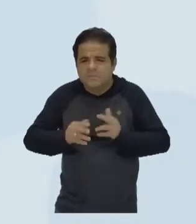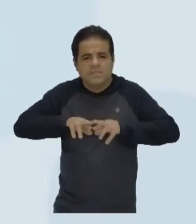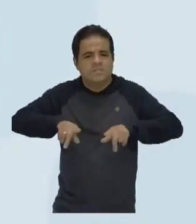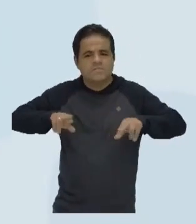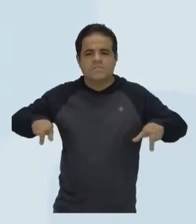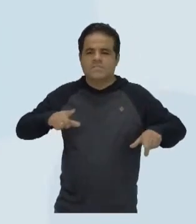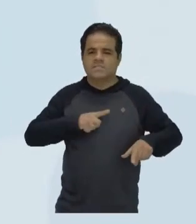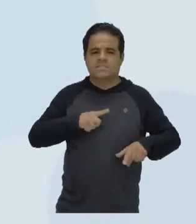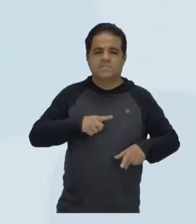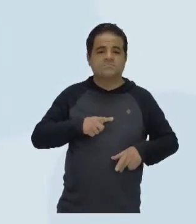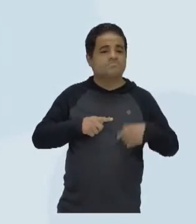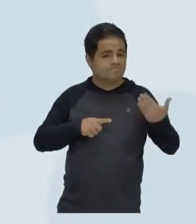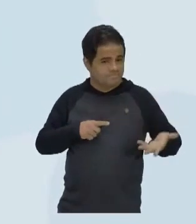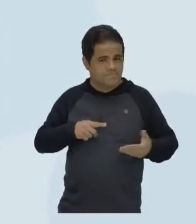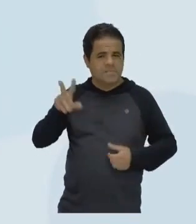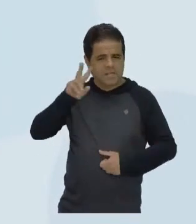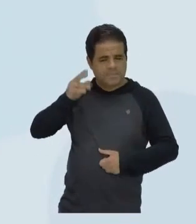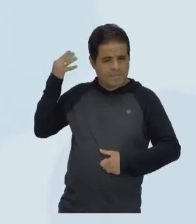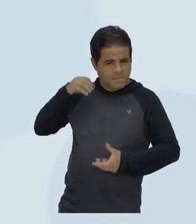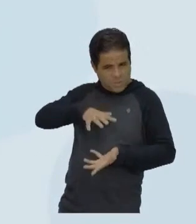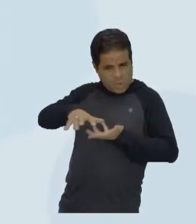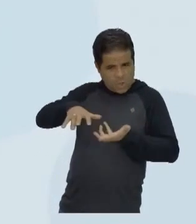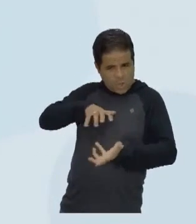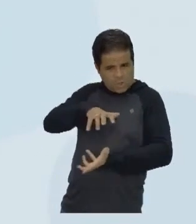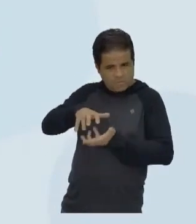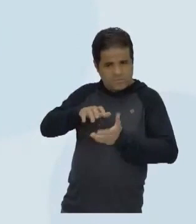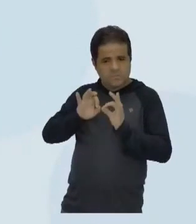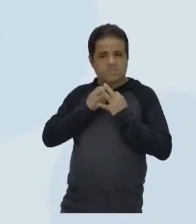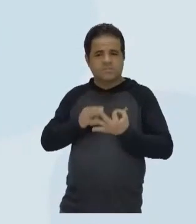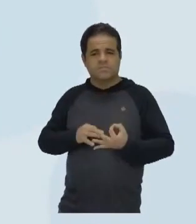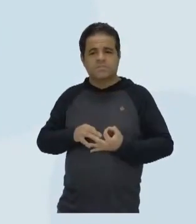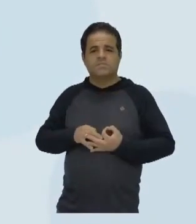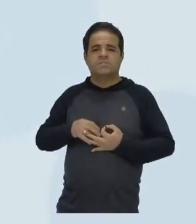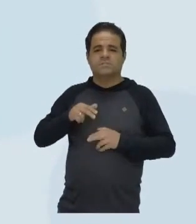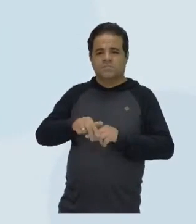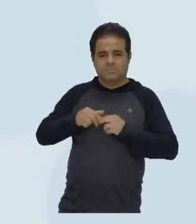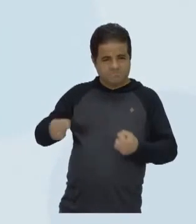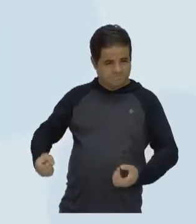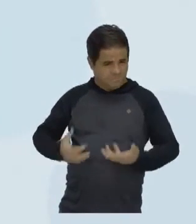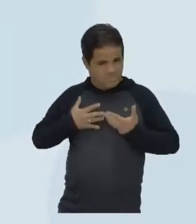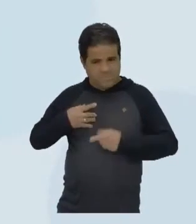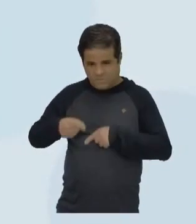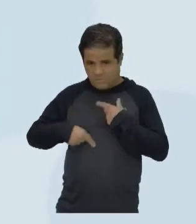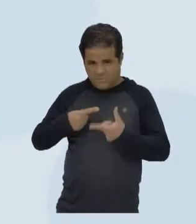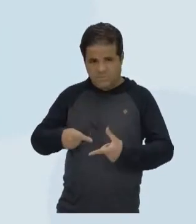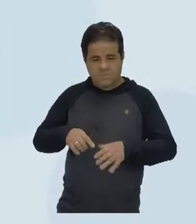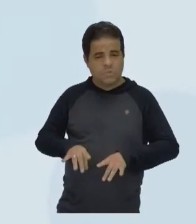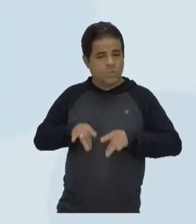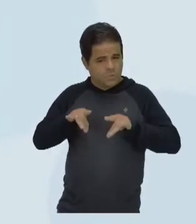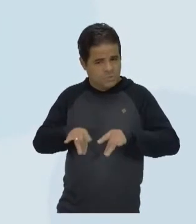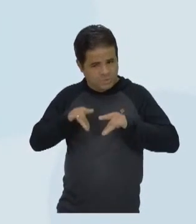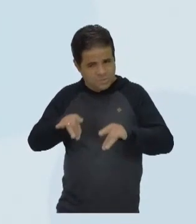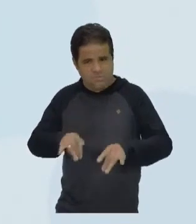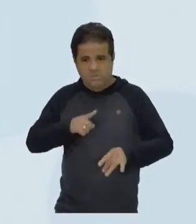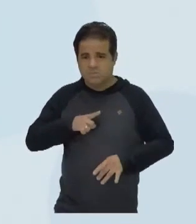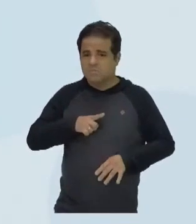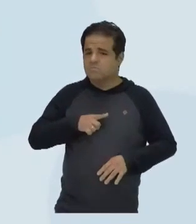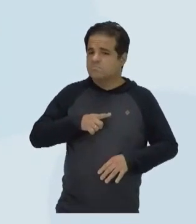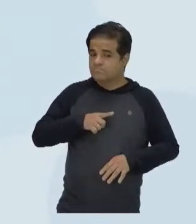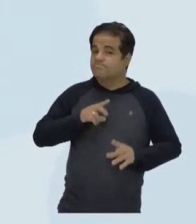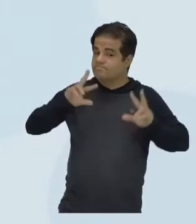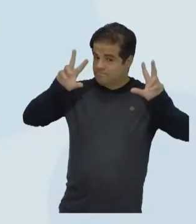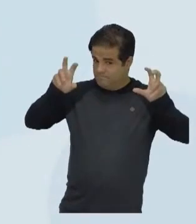diferenças. Para quem se lembra dos conflitos familiares do passado, marcados pelo choque de gerações, os cangurus,